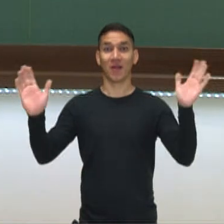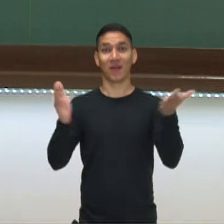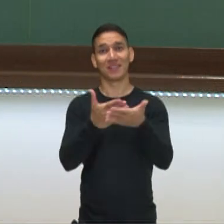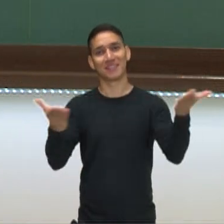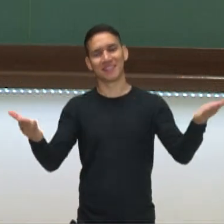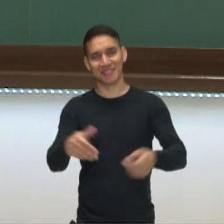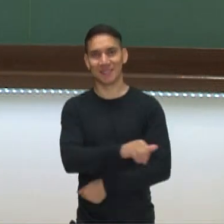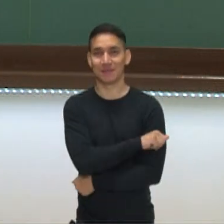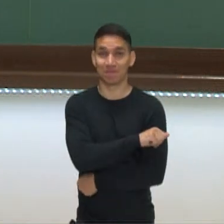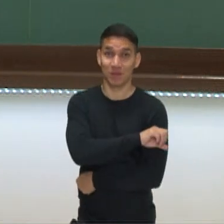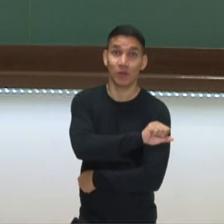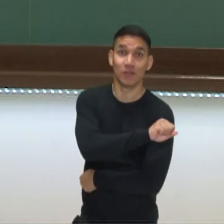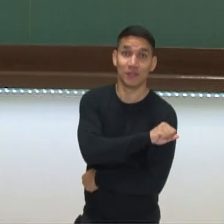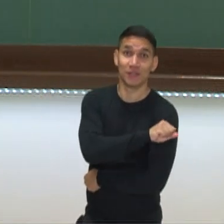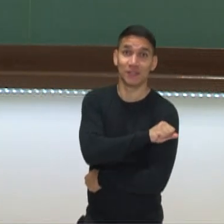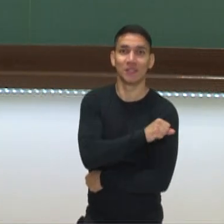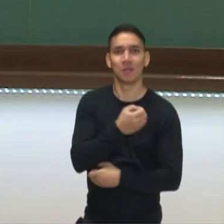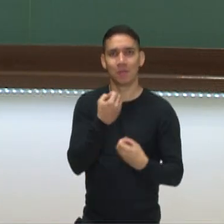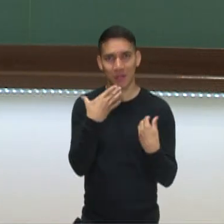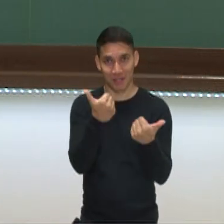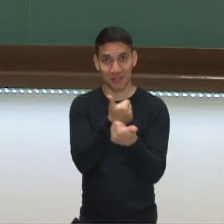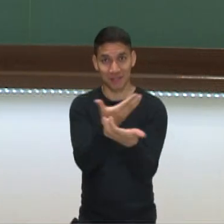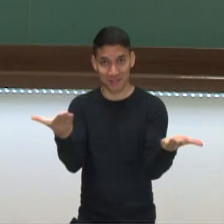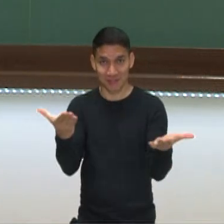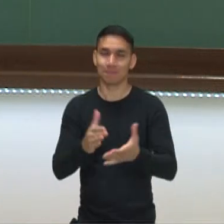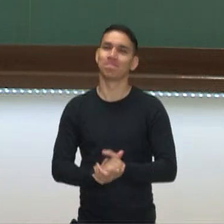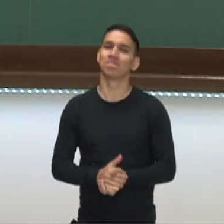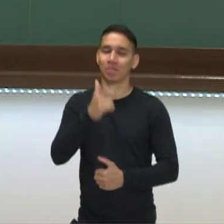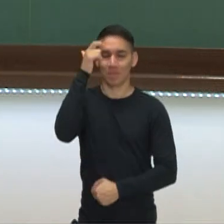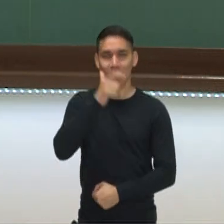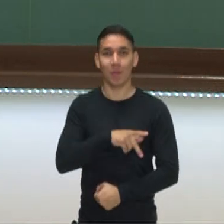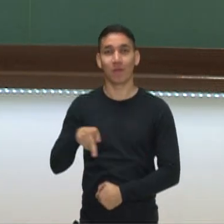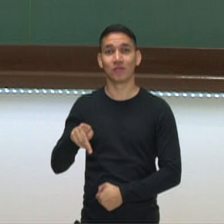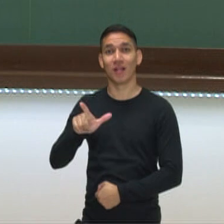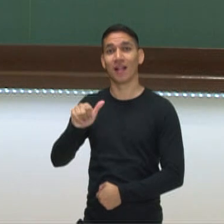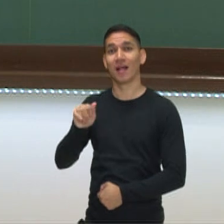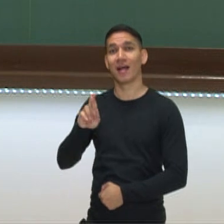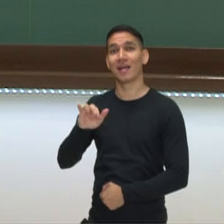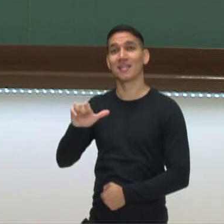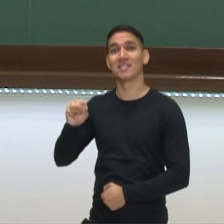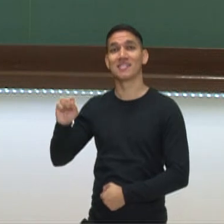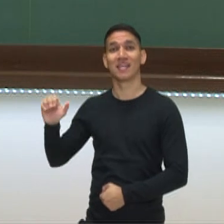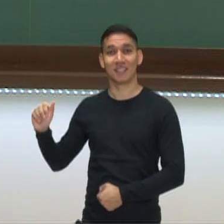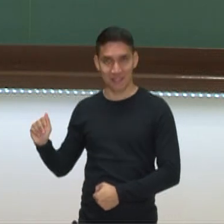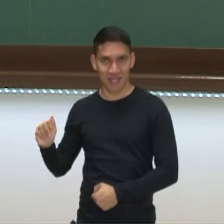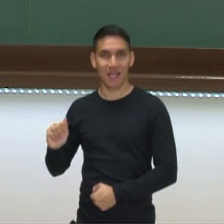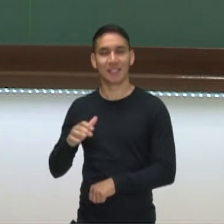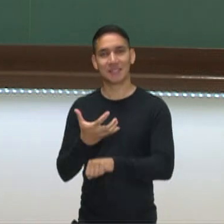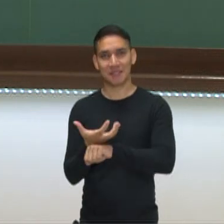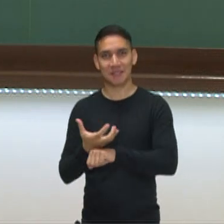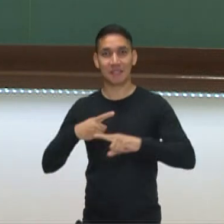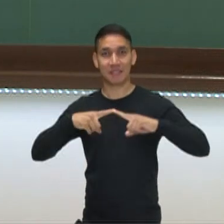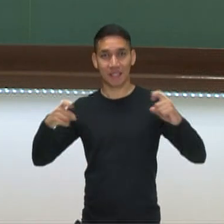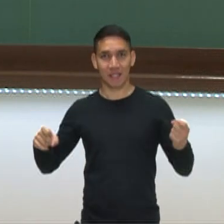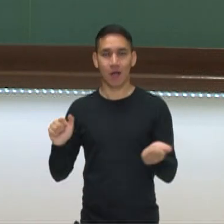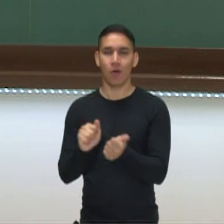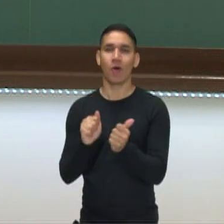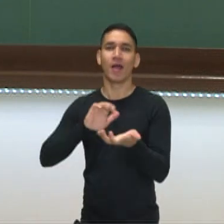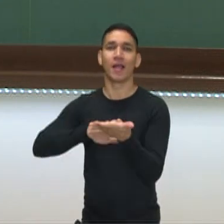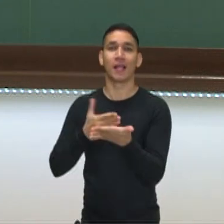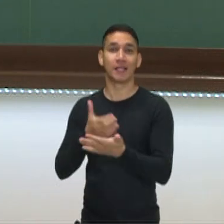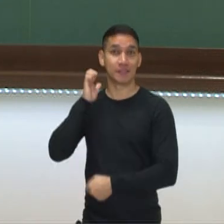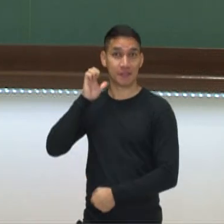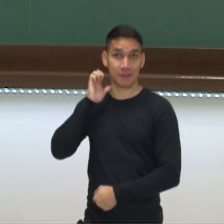Olá, alunos do 8º ano, tudo bem? Professora Larissa, aula de ciências, nosso intérprete ESIO